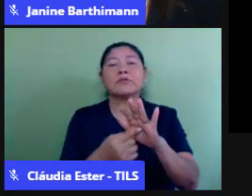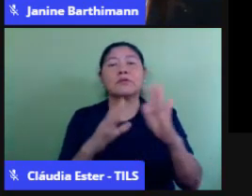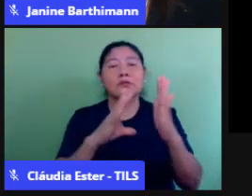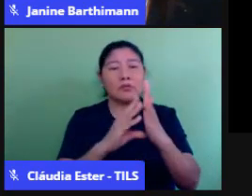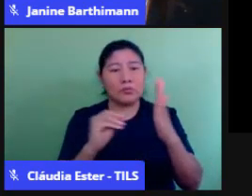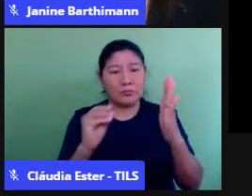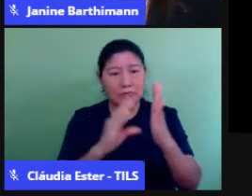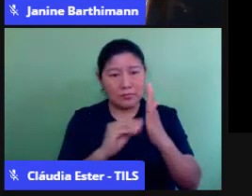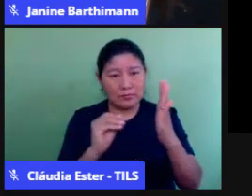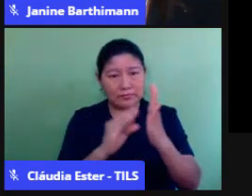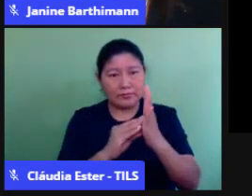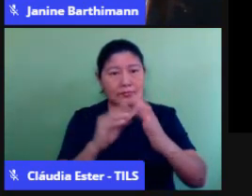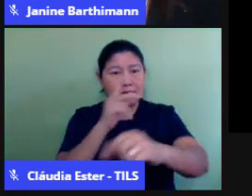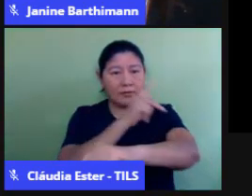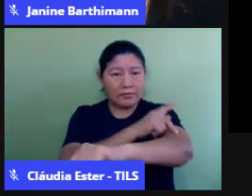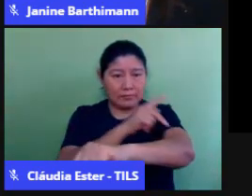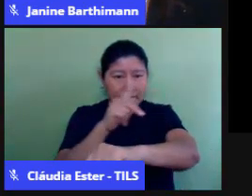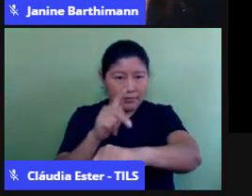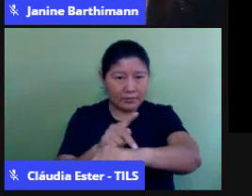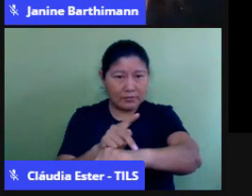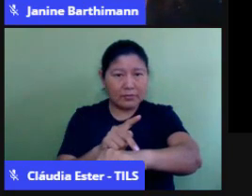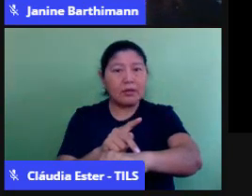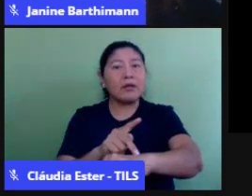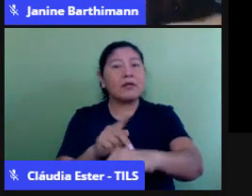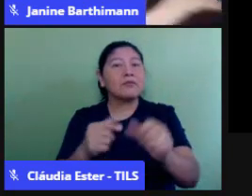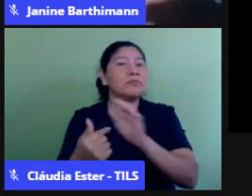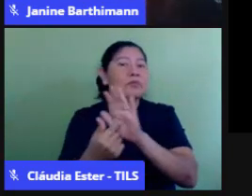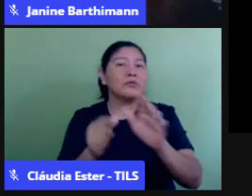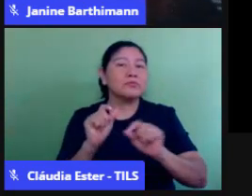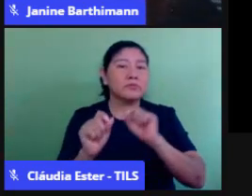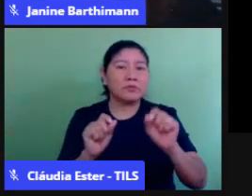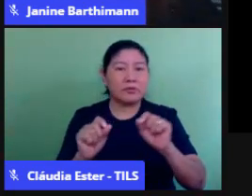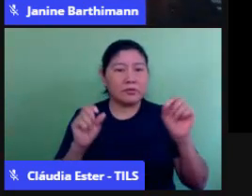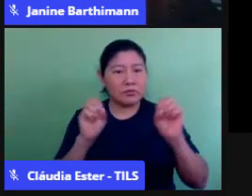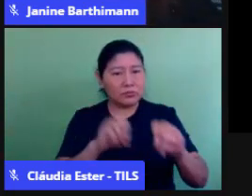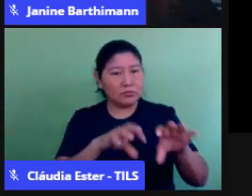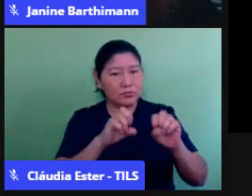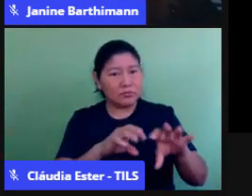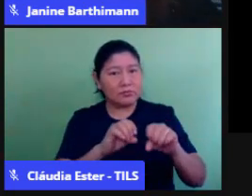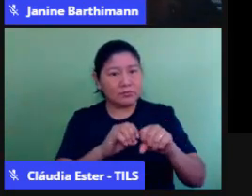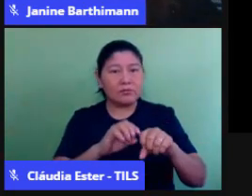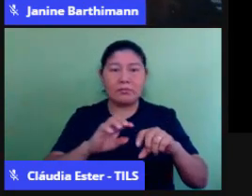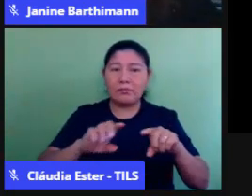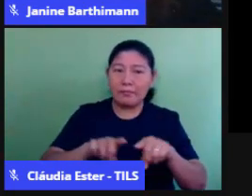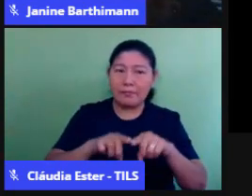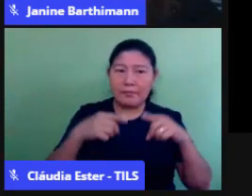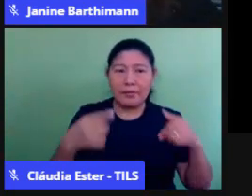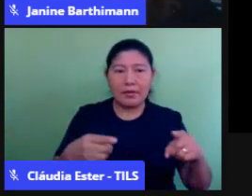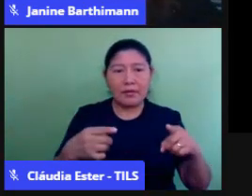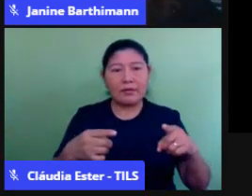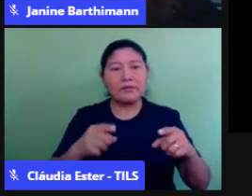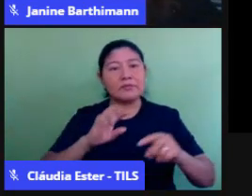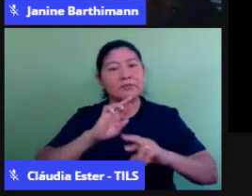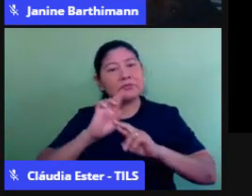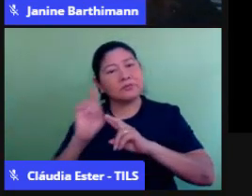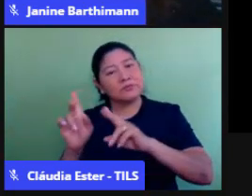pedagógico inovador para um ensino cada vez mais interdisciplinar e transdisciplinar,